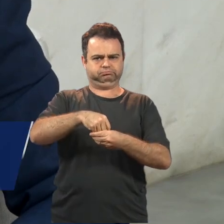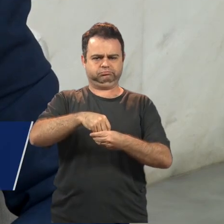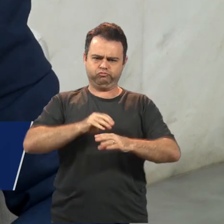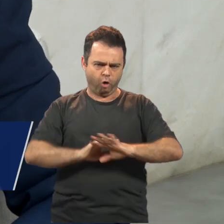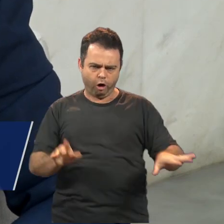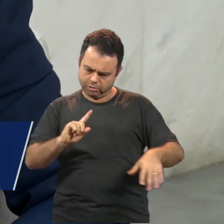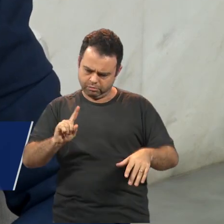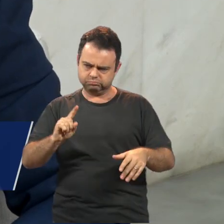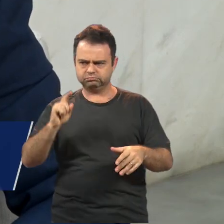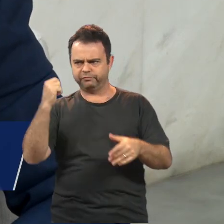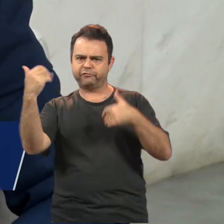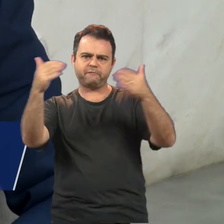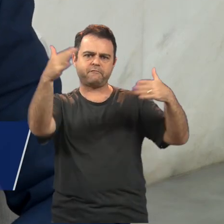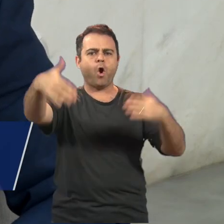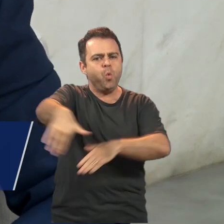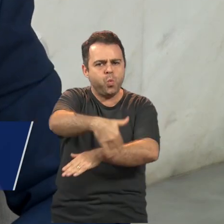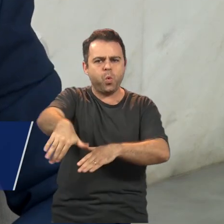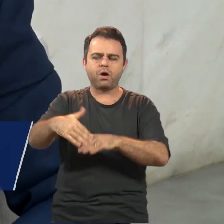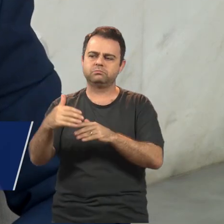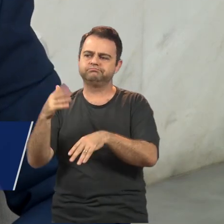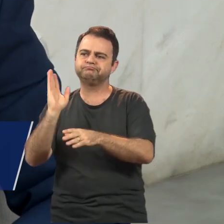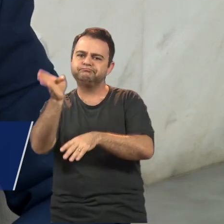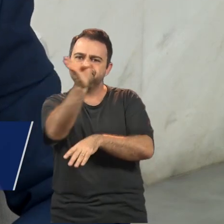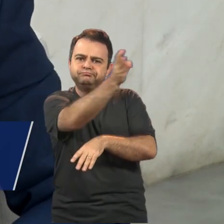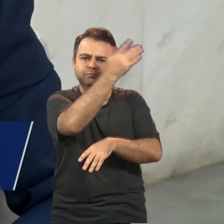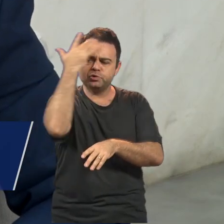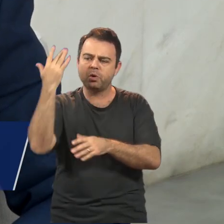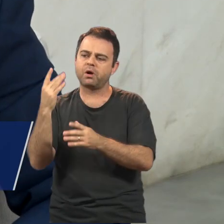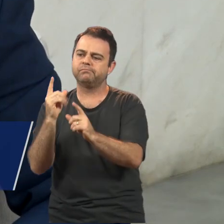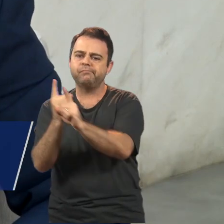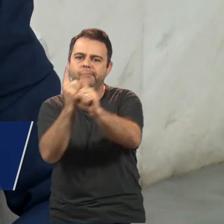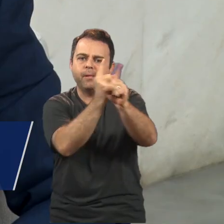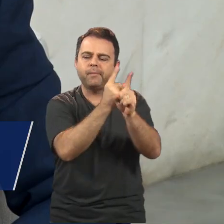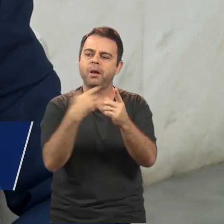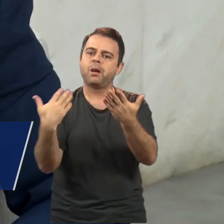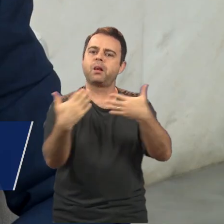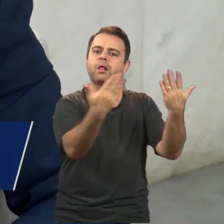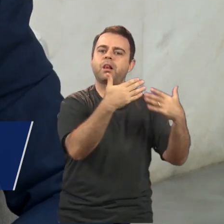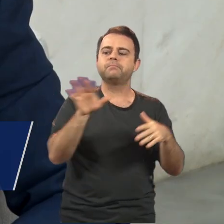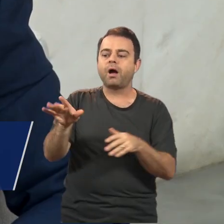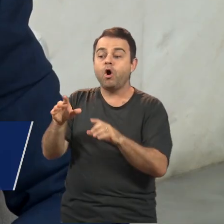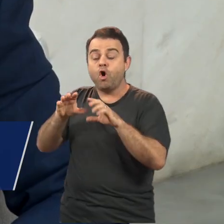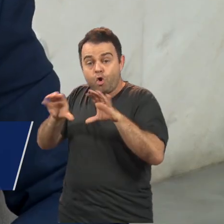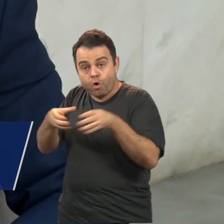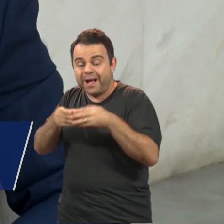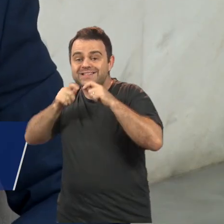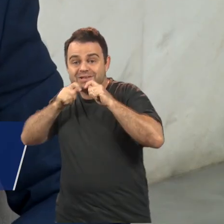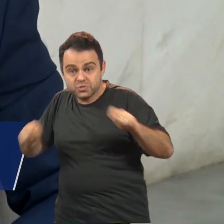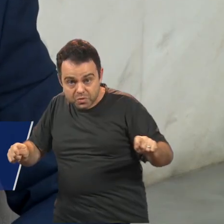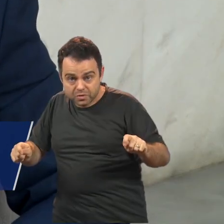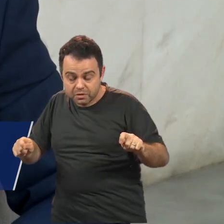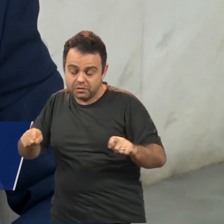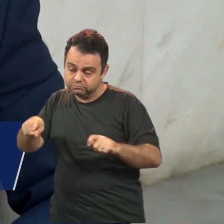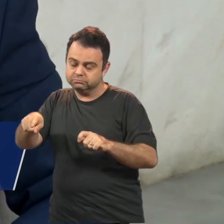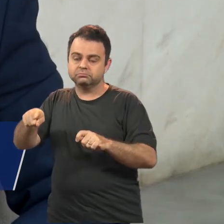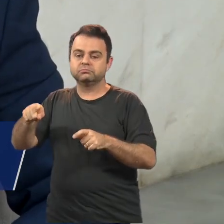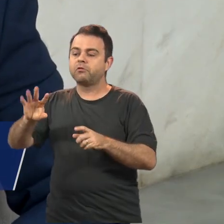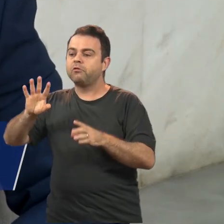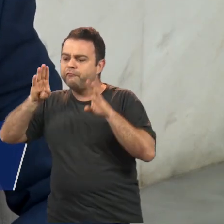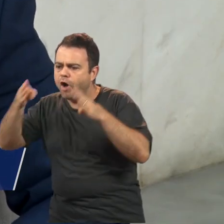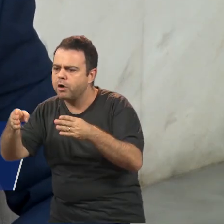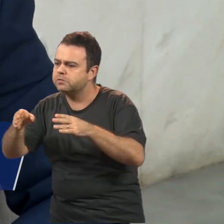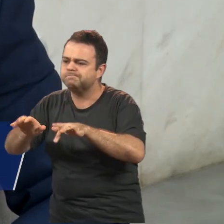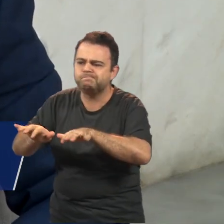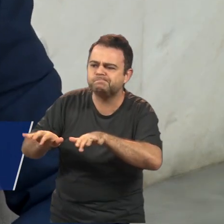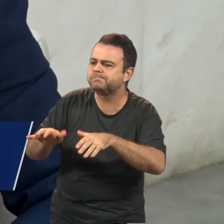sempre conversando com a população, mas eles estão ali de fato, resolvendo os problemas todos os dias, chegando no primeiro